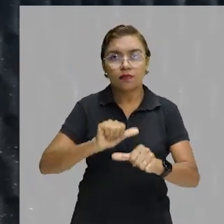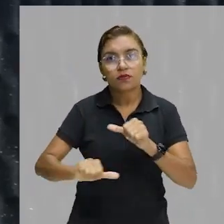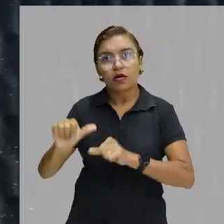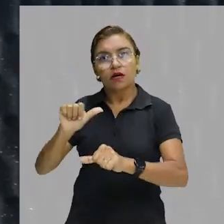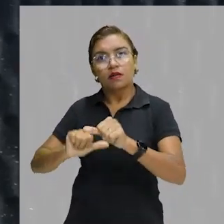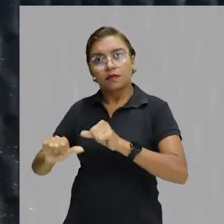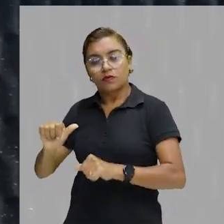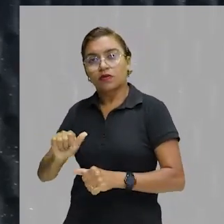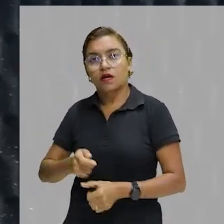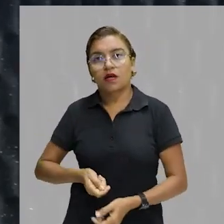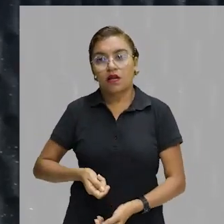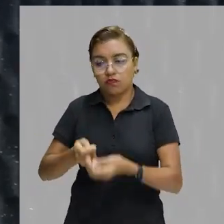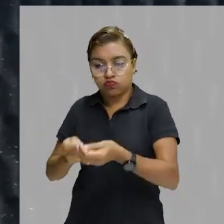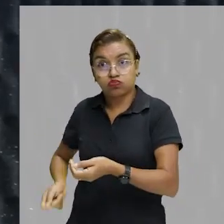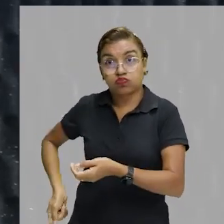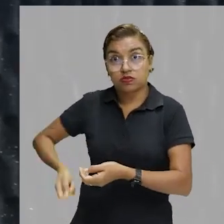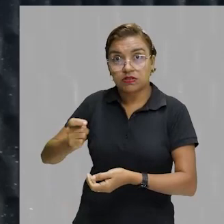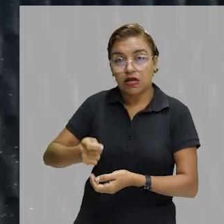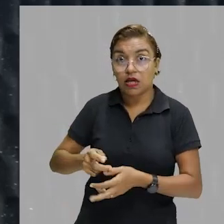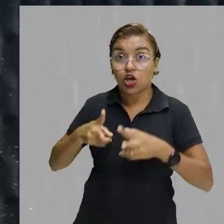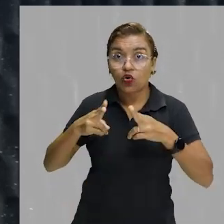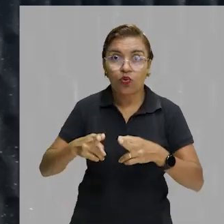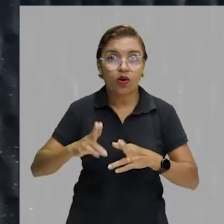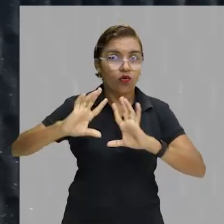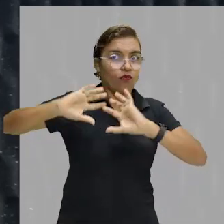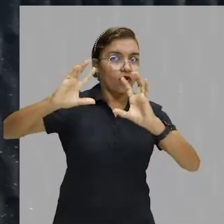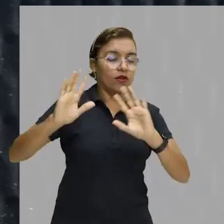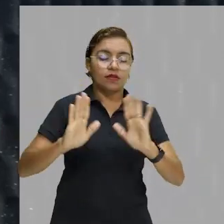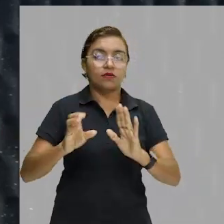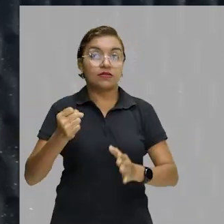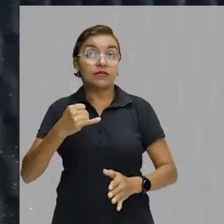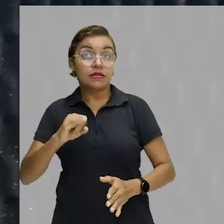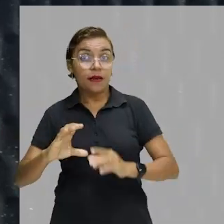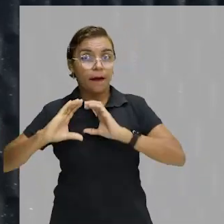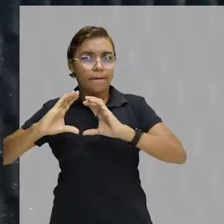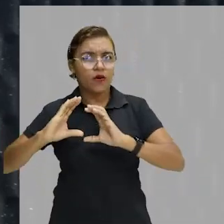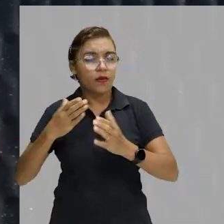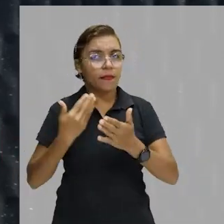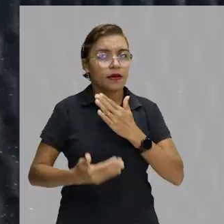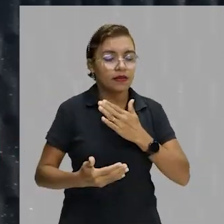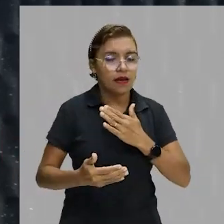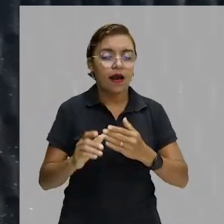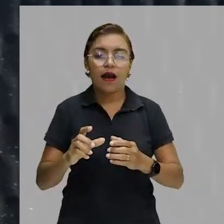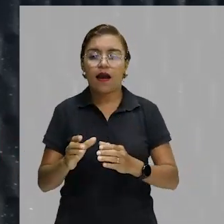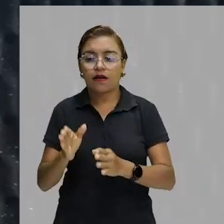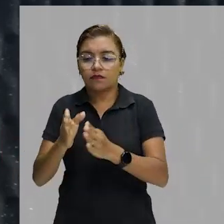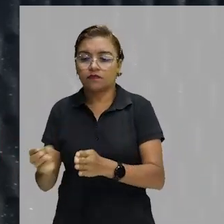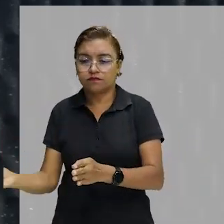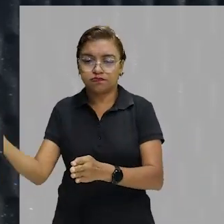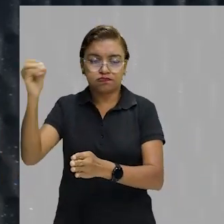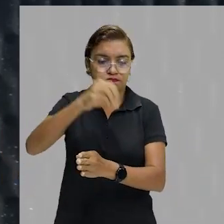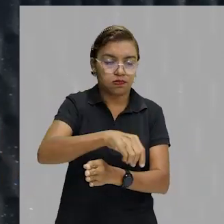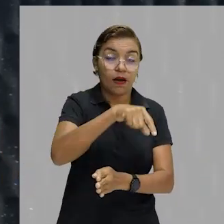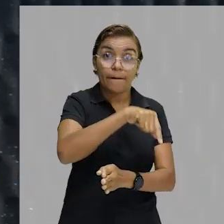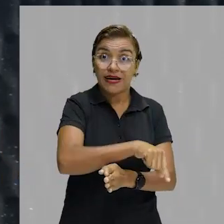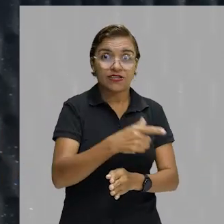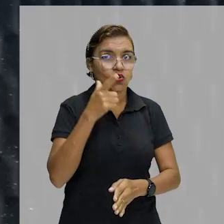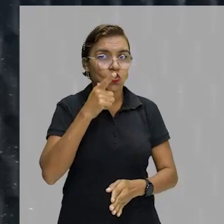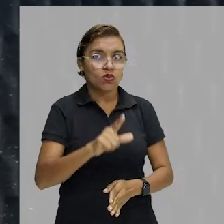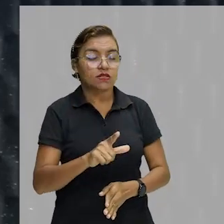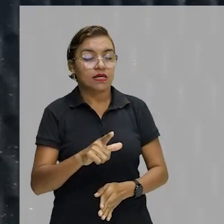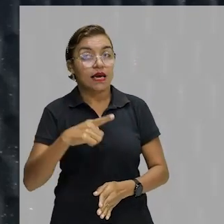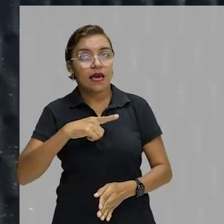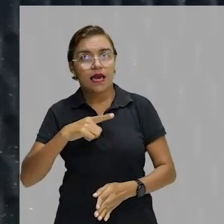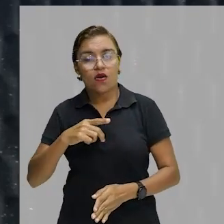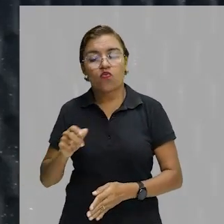os adversários, como é no vôlei. Se eu perdi a bola, não consegui fazer a bola tocar na quadra do adversário e eu estava no saque, o